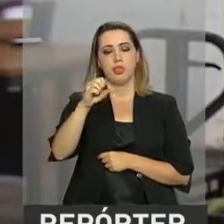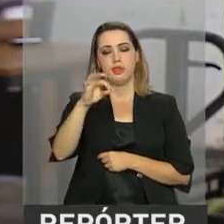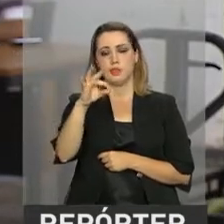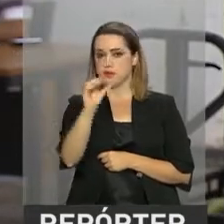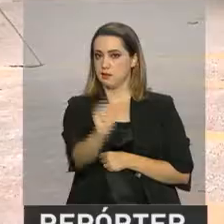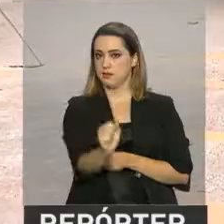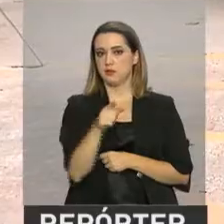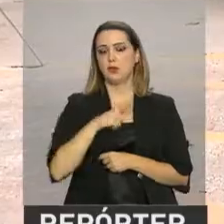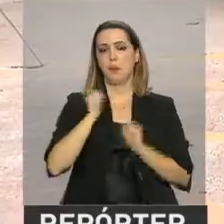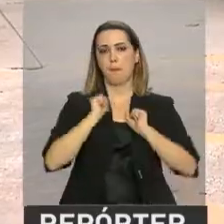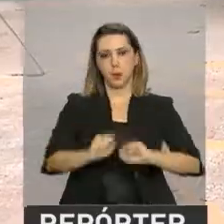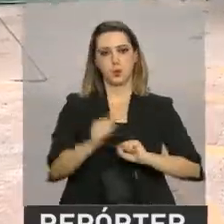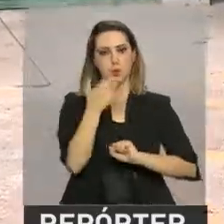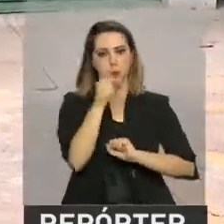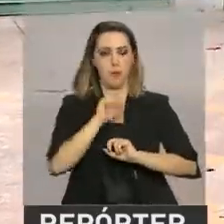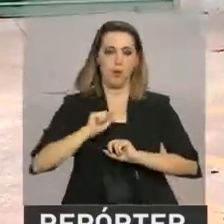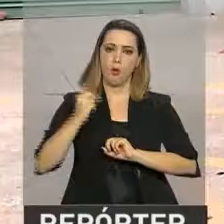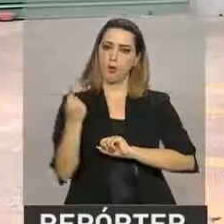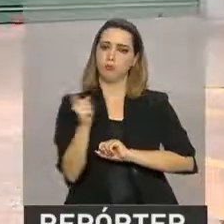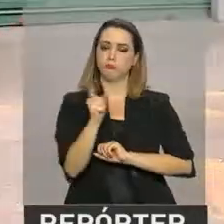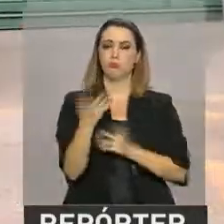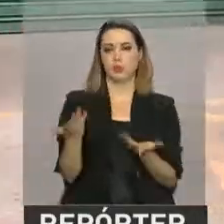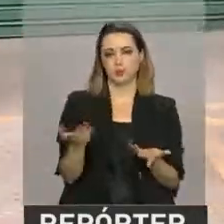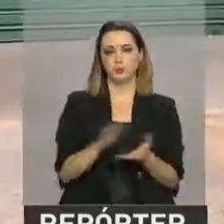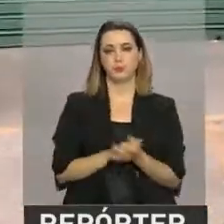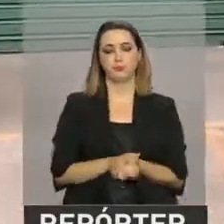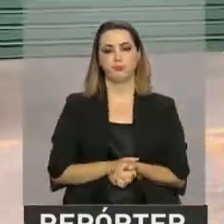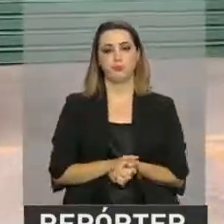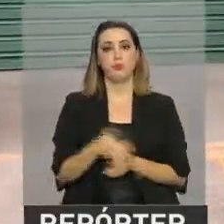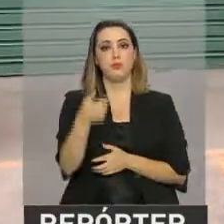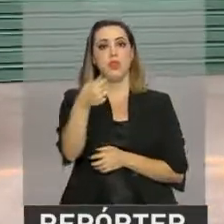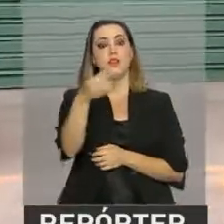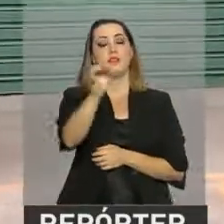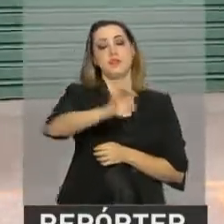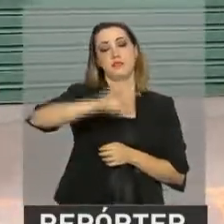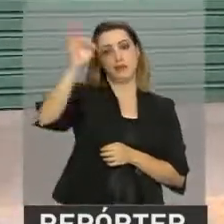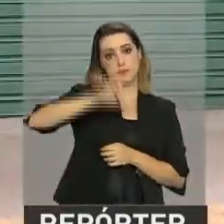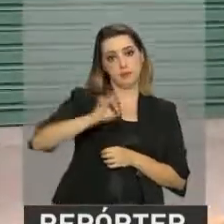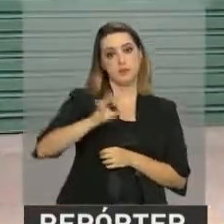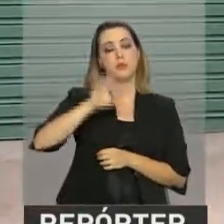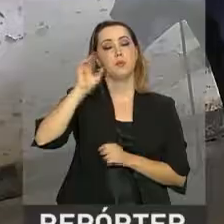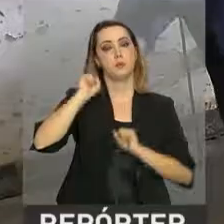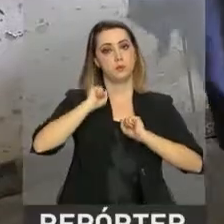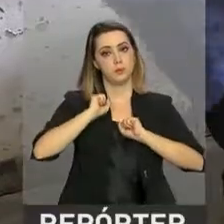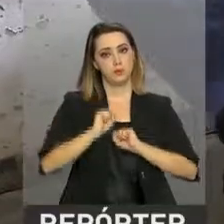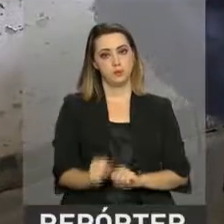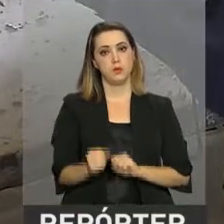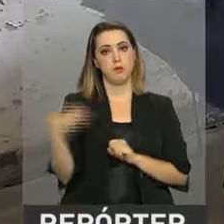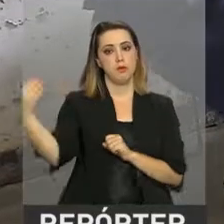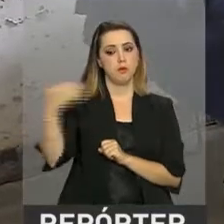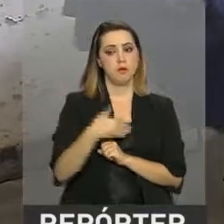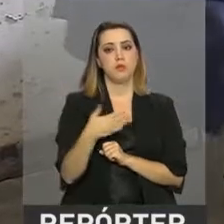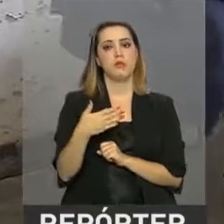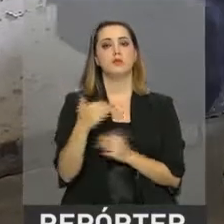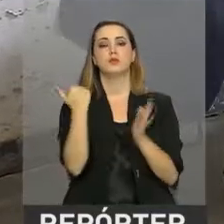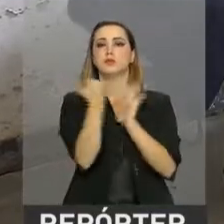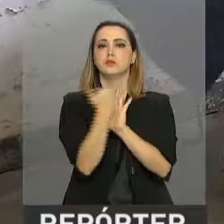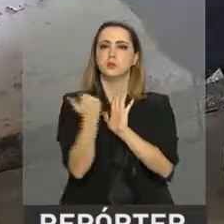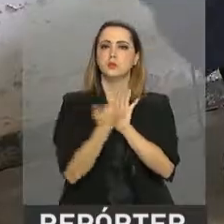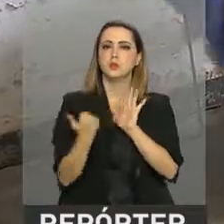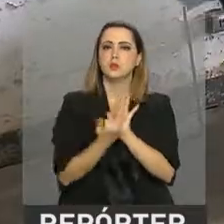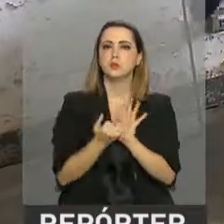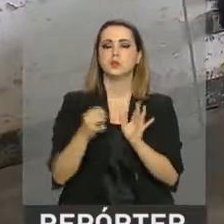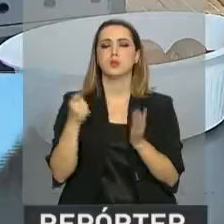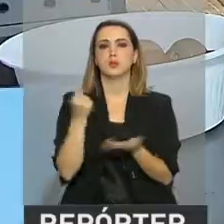próprias para consumo. Cerca de 70% dos produtos recebidos no Banco do Distrito Federal vem do programa de aquisição